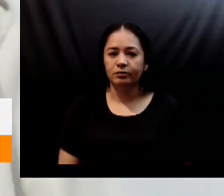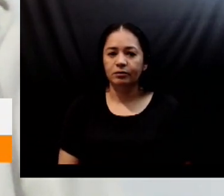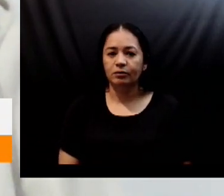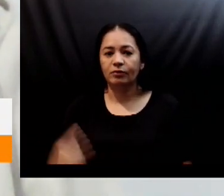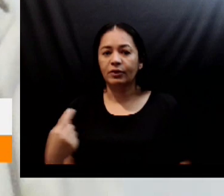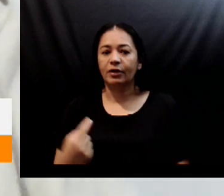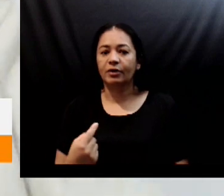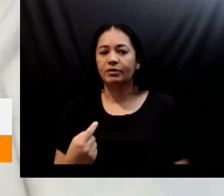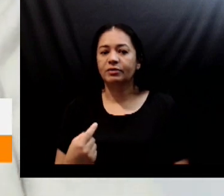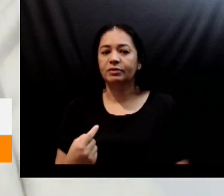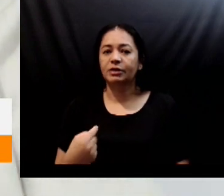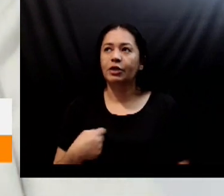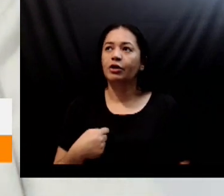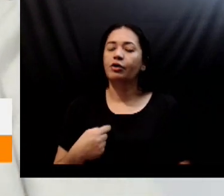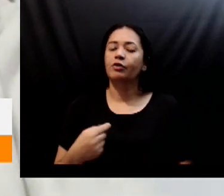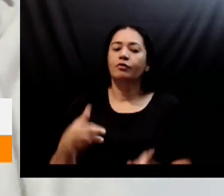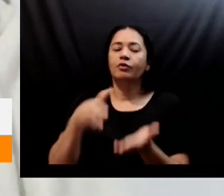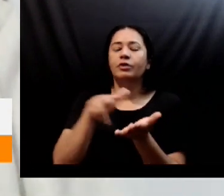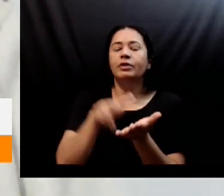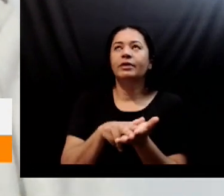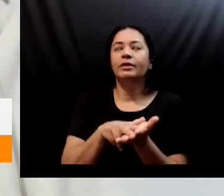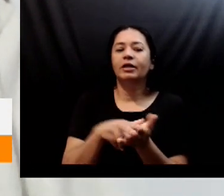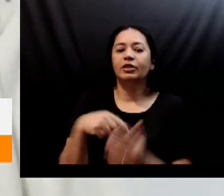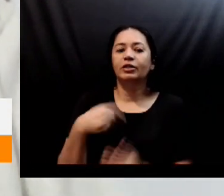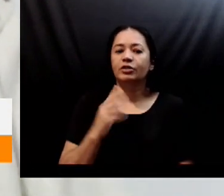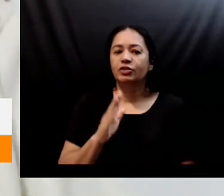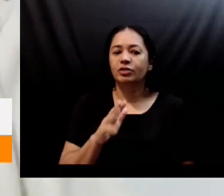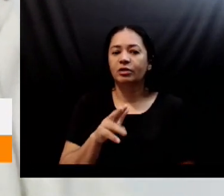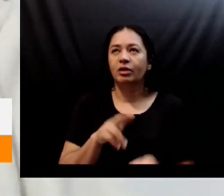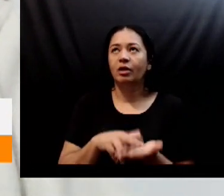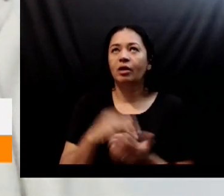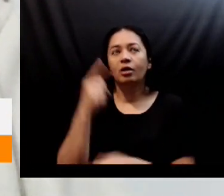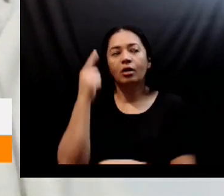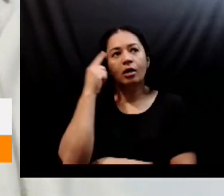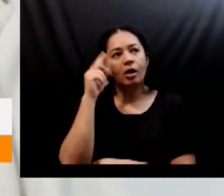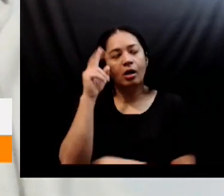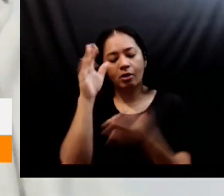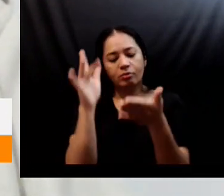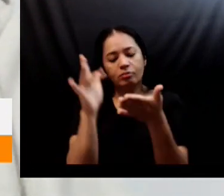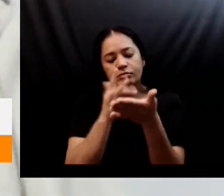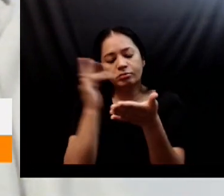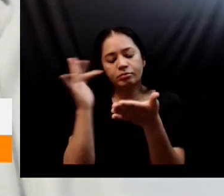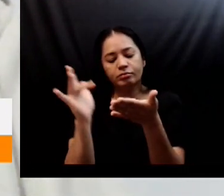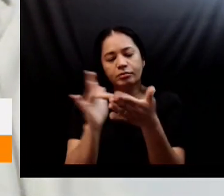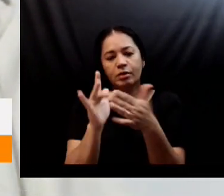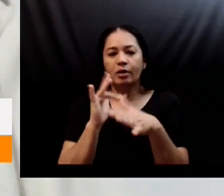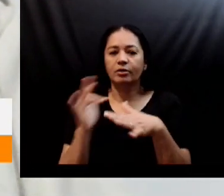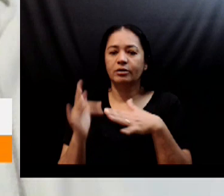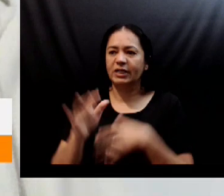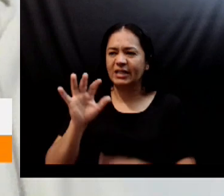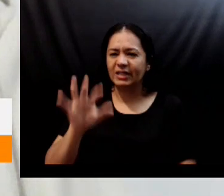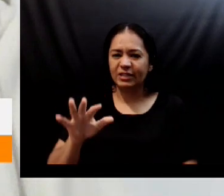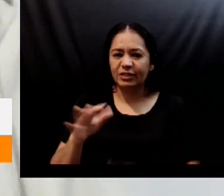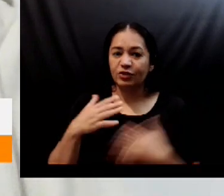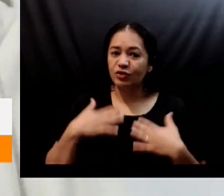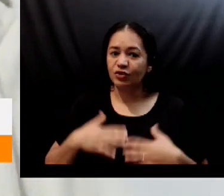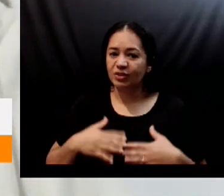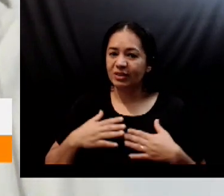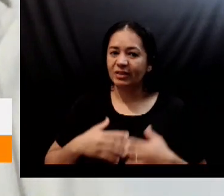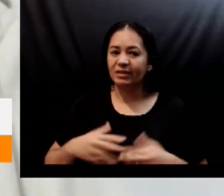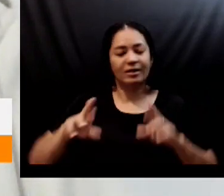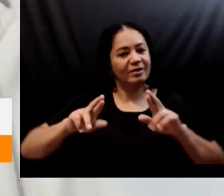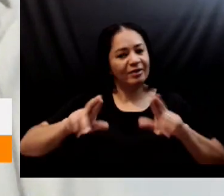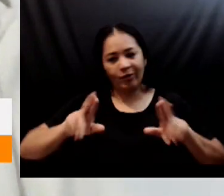um pouquinho, aí a gente já começa a rolar o feed nas redes sociais. Isso não é descanso, o seu cérebro não está desligando, né? Está jogando